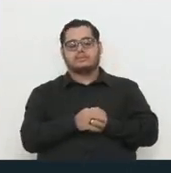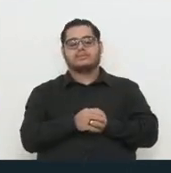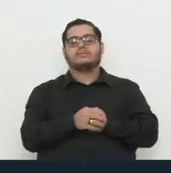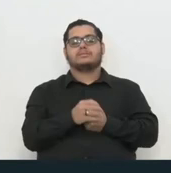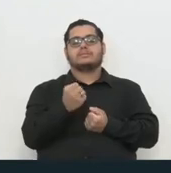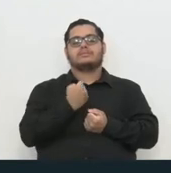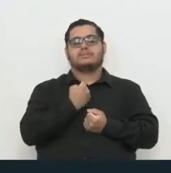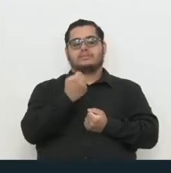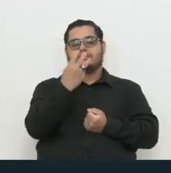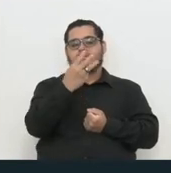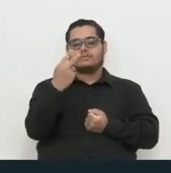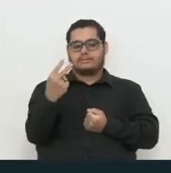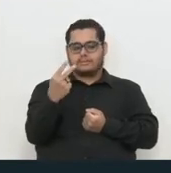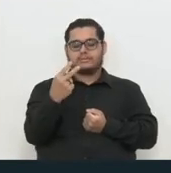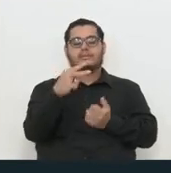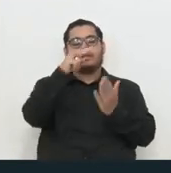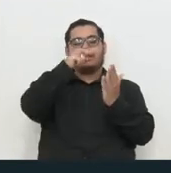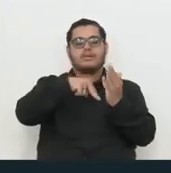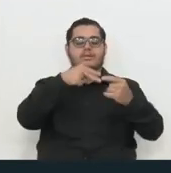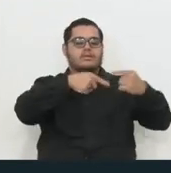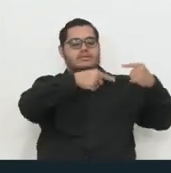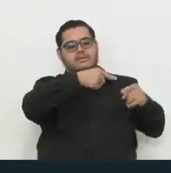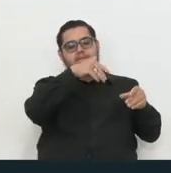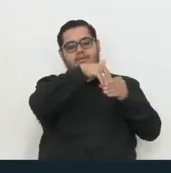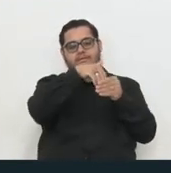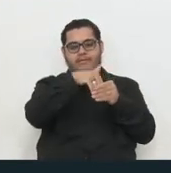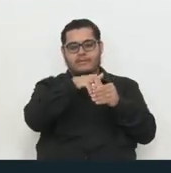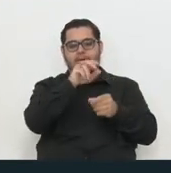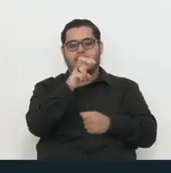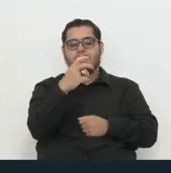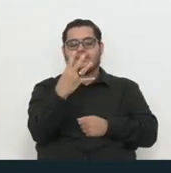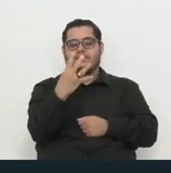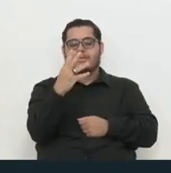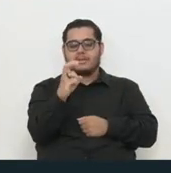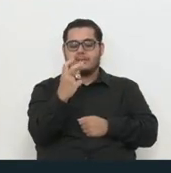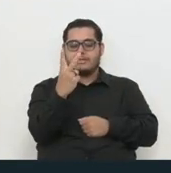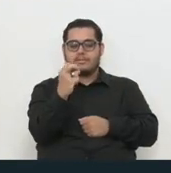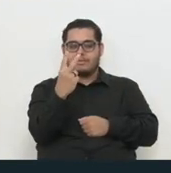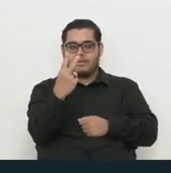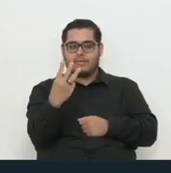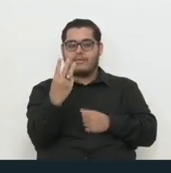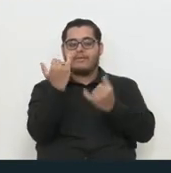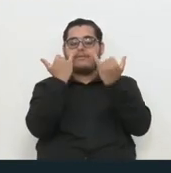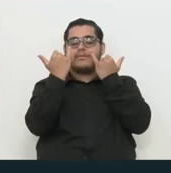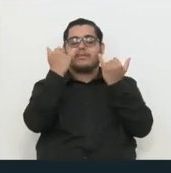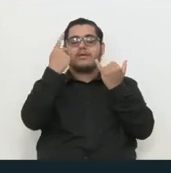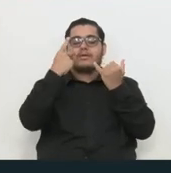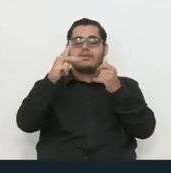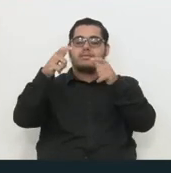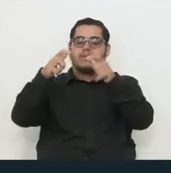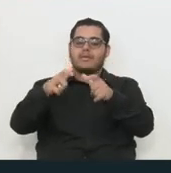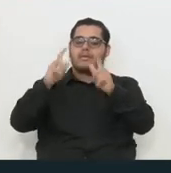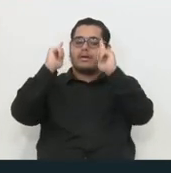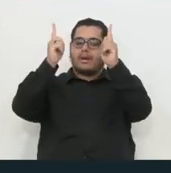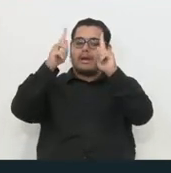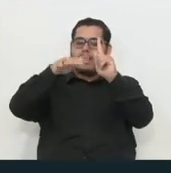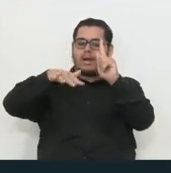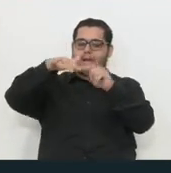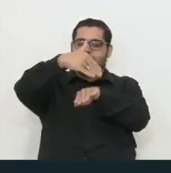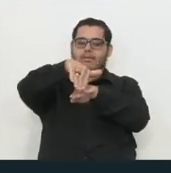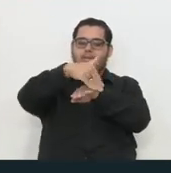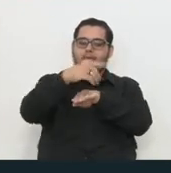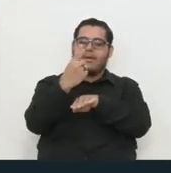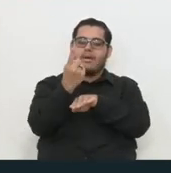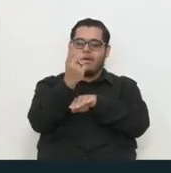e tem 32 leituras votação do requerimento 545 2023 informações sobre áreas esportivas de lazer situada na Rua 12 Jardim do